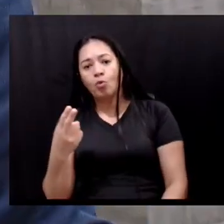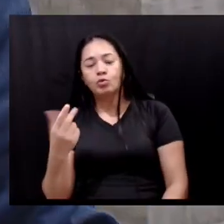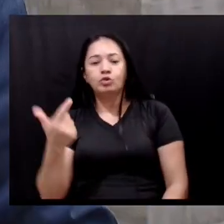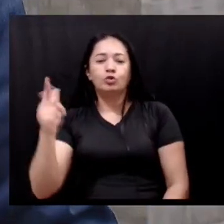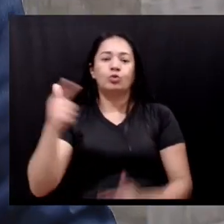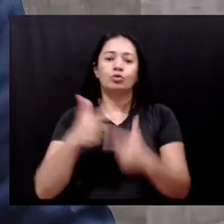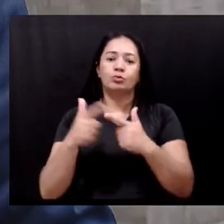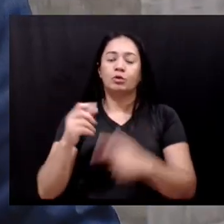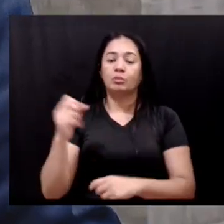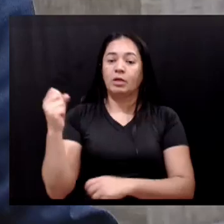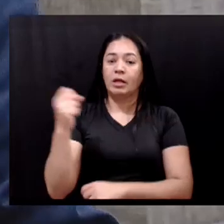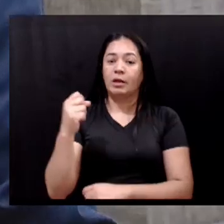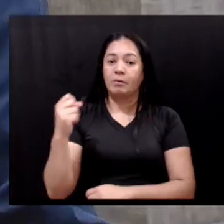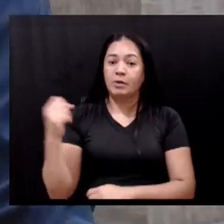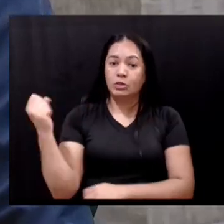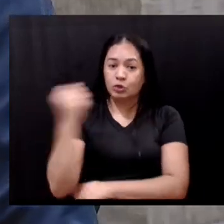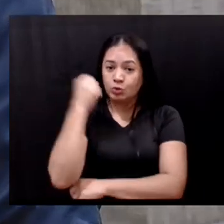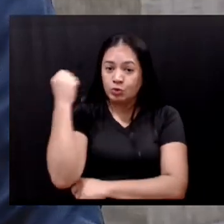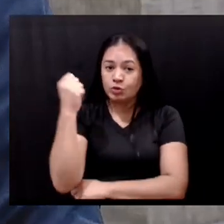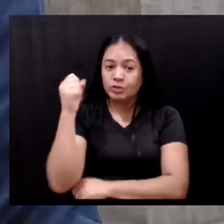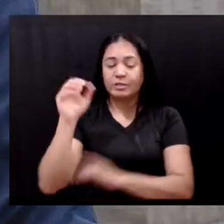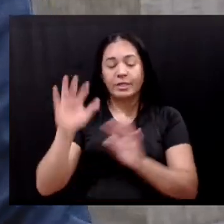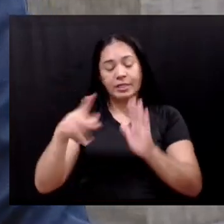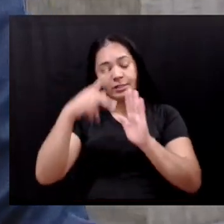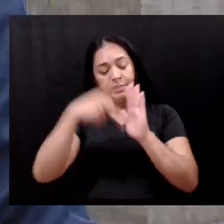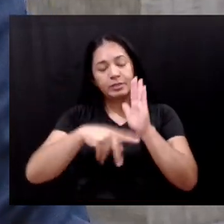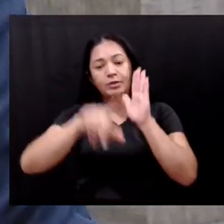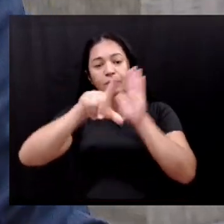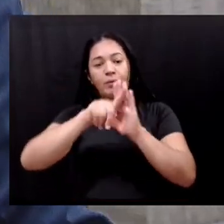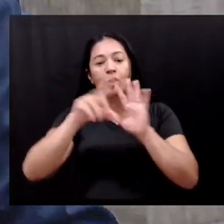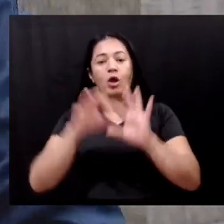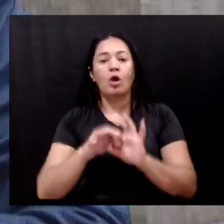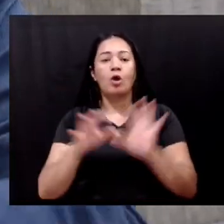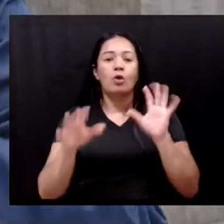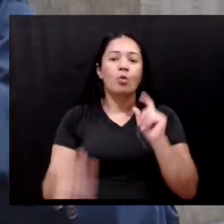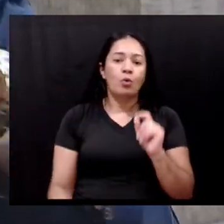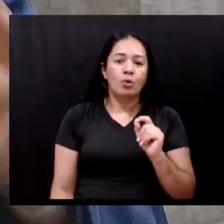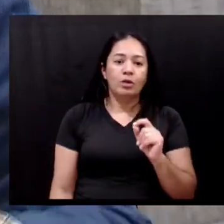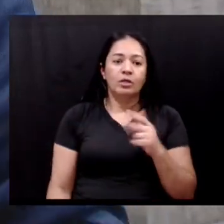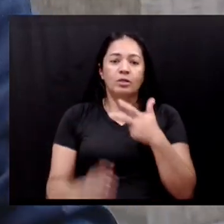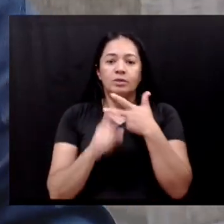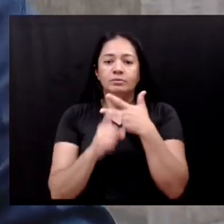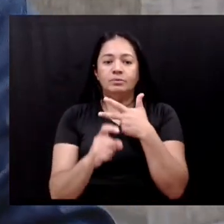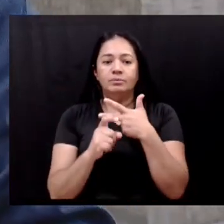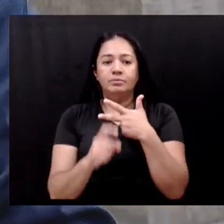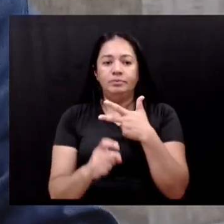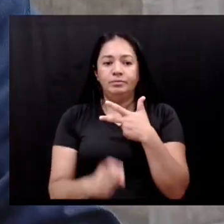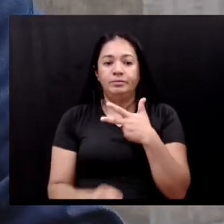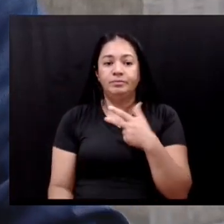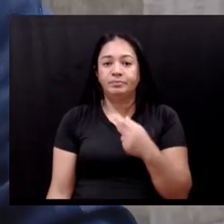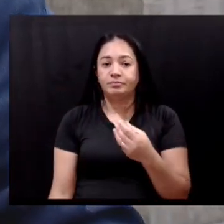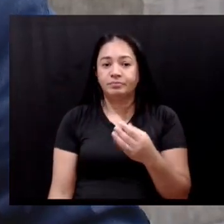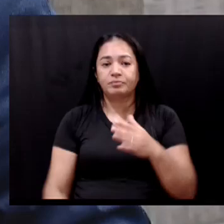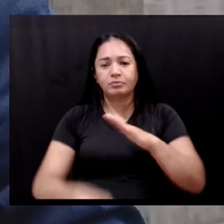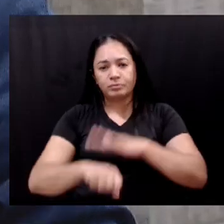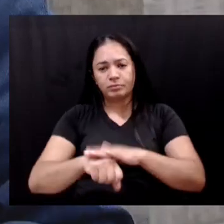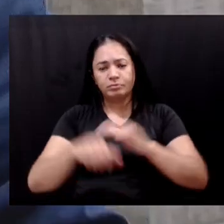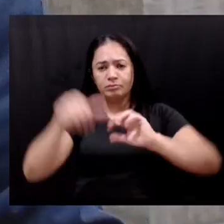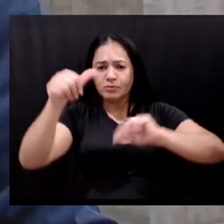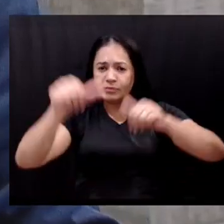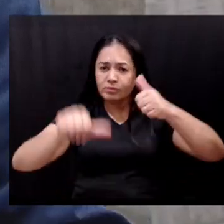município. Esse projeto de lei autoriza o Executivo a fazer essa análise, esse estudo